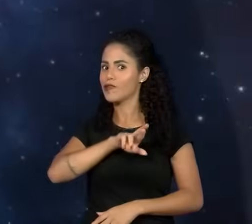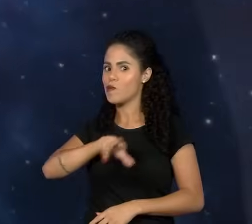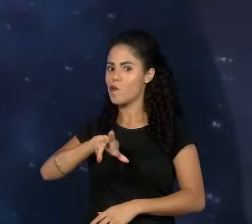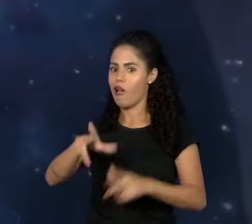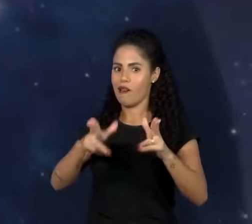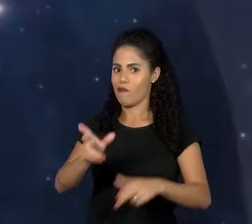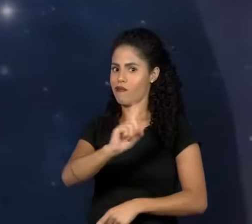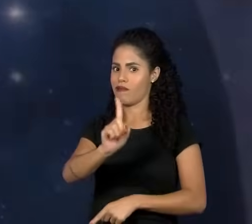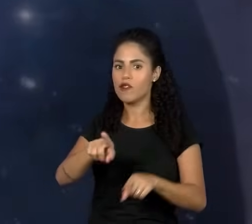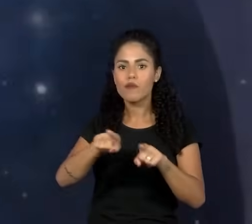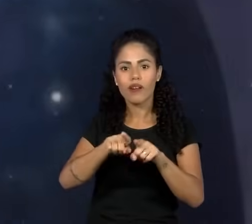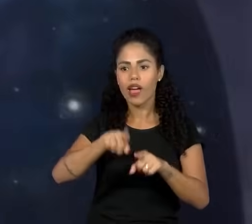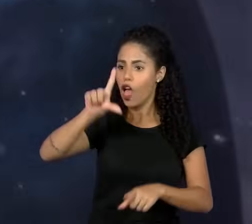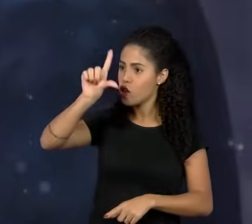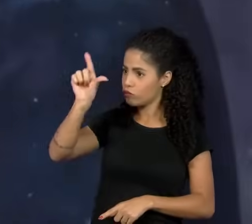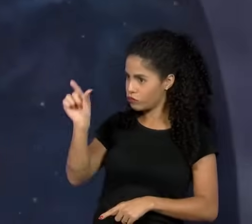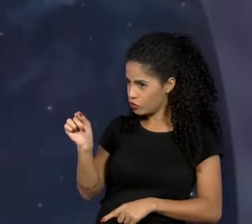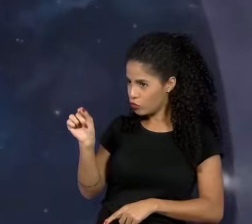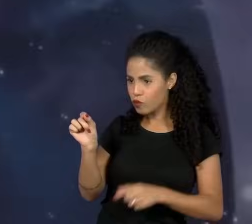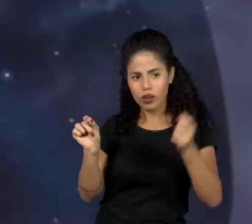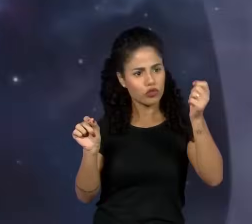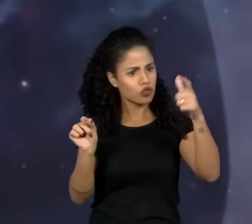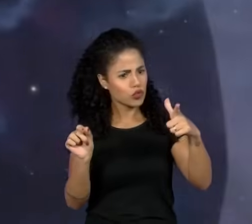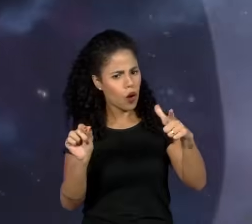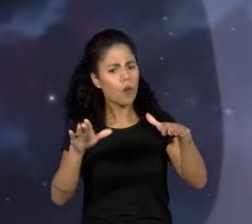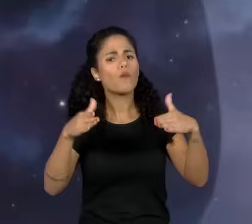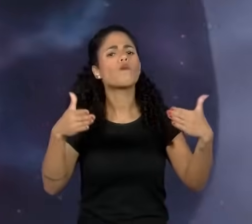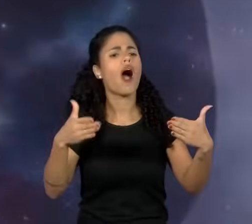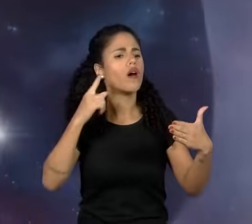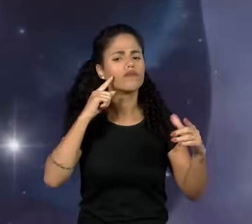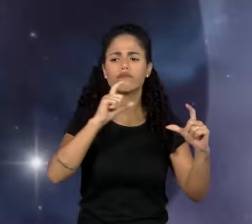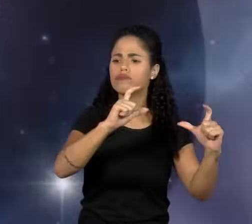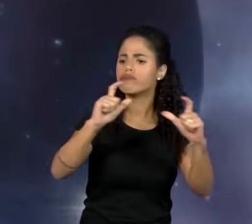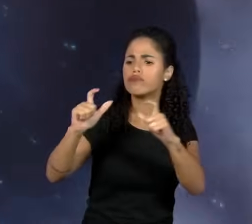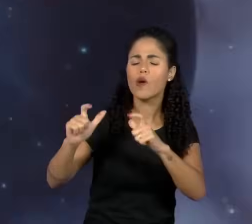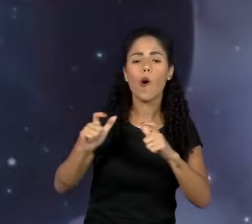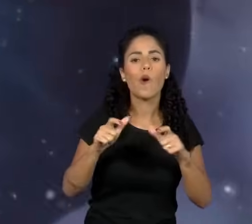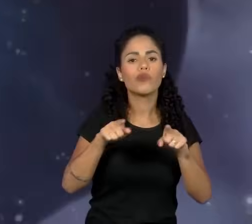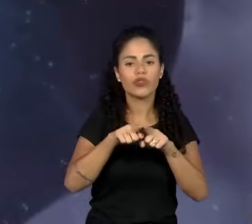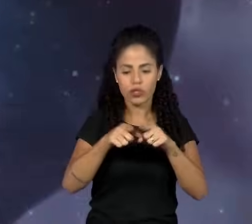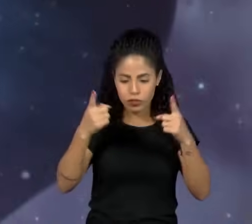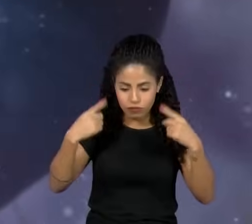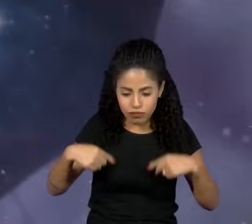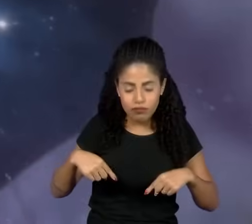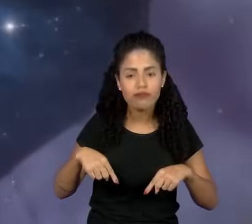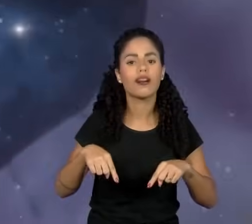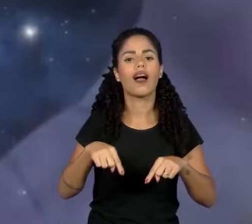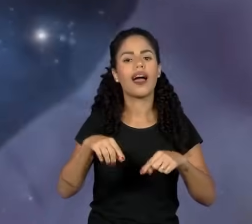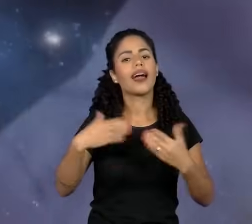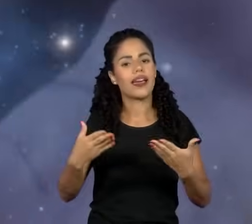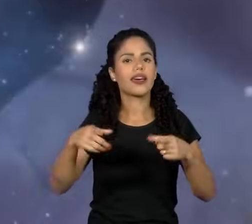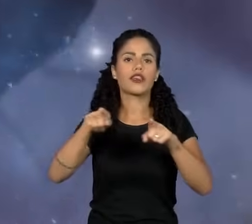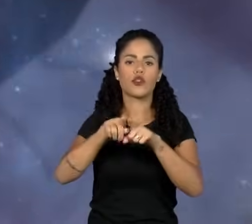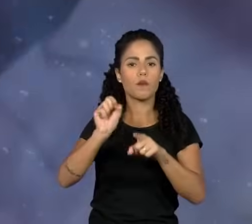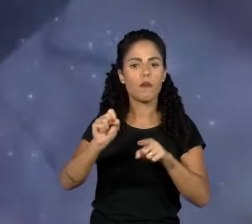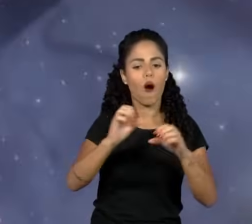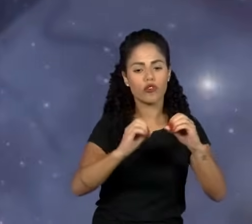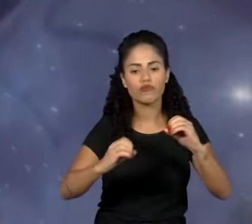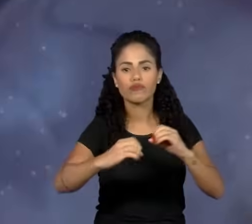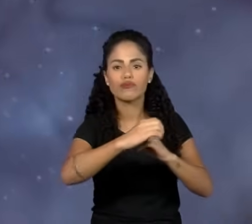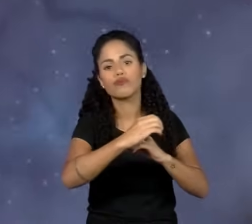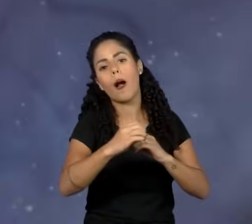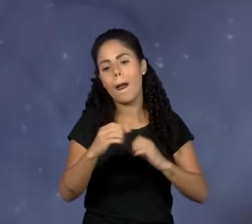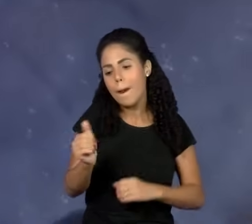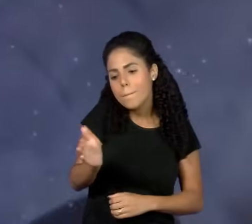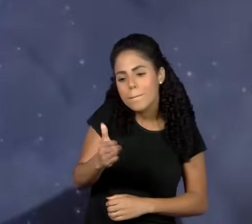o Sol estava na posição do signo de Leão, com o olhar referente da Terra. E aí Saturno pode estar em Peixes, a